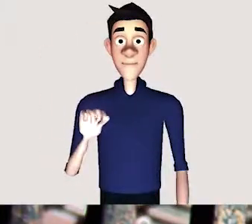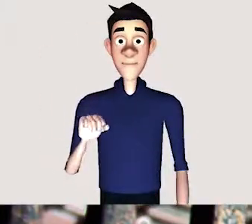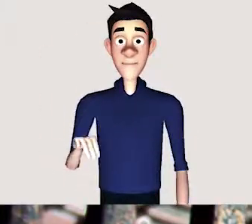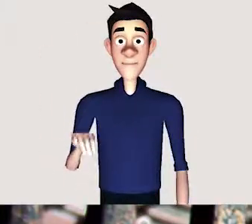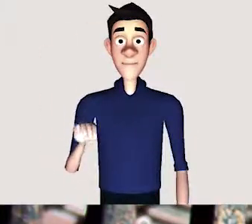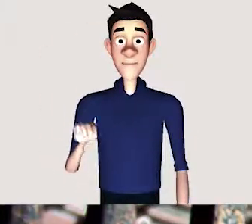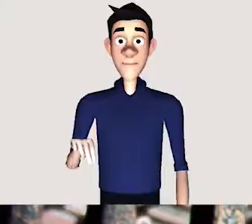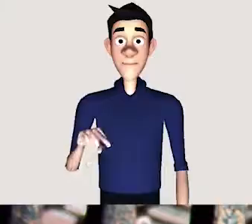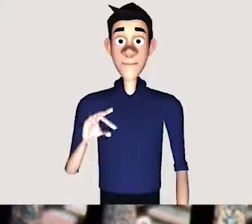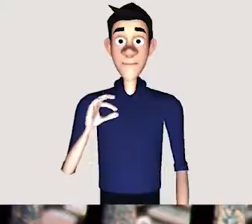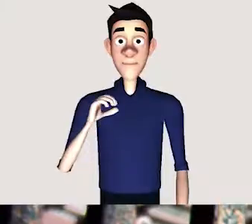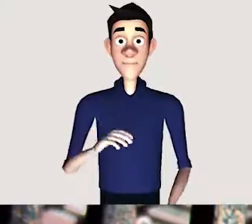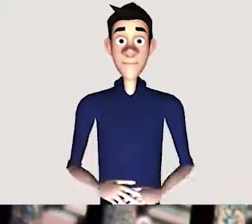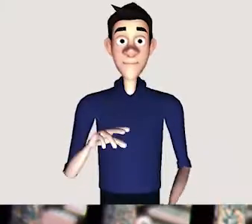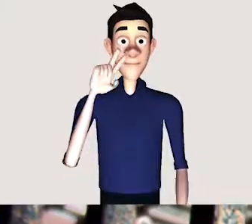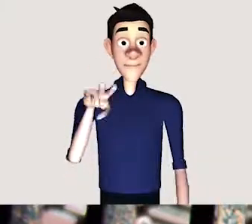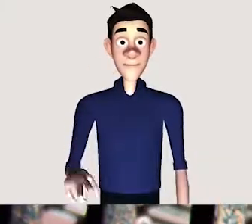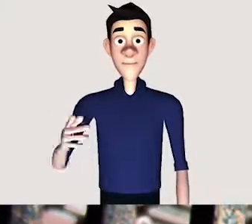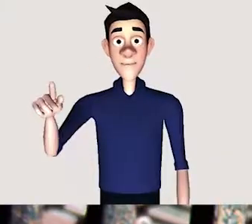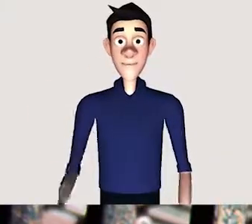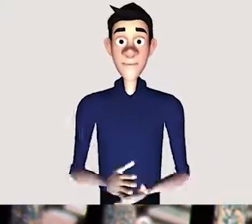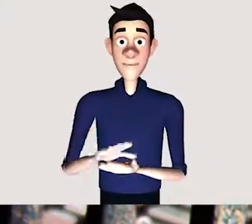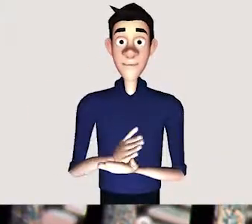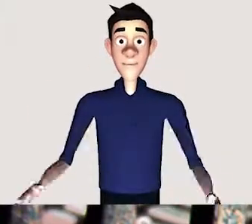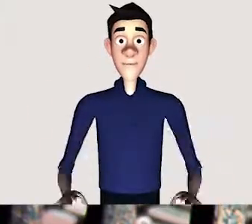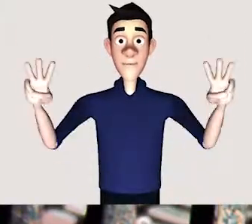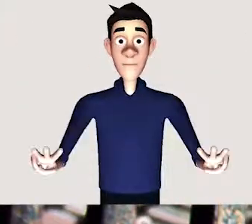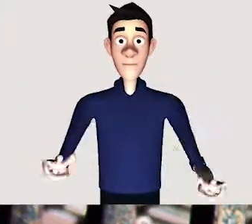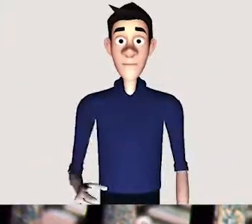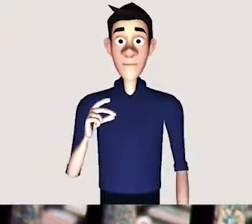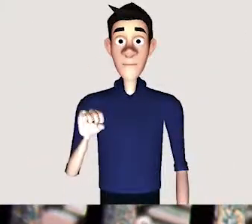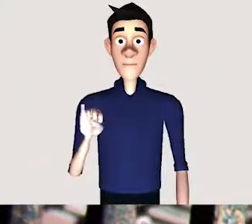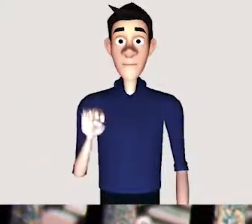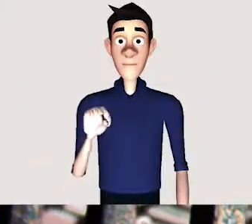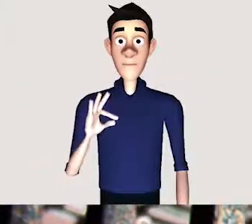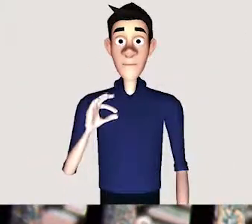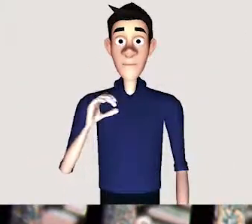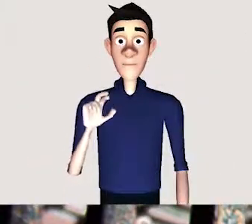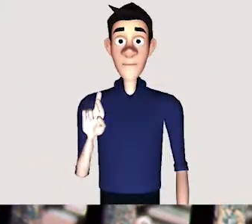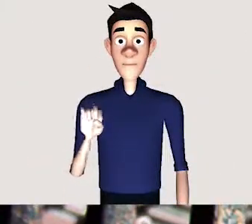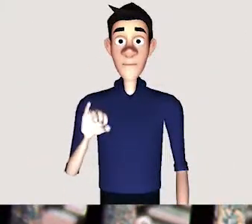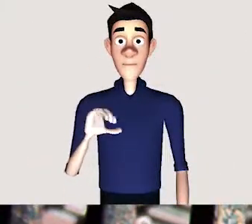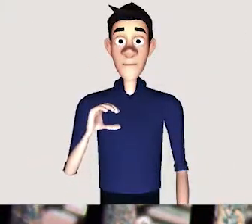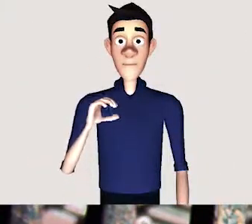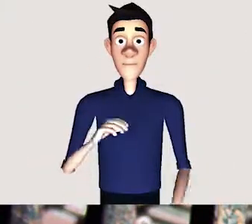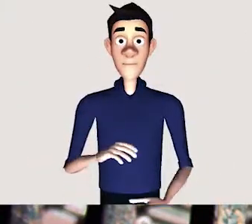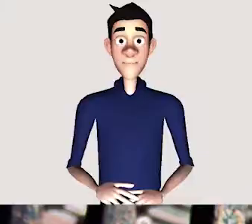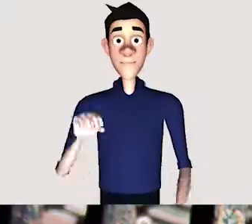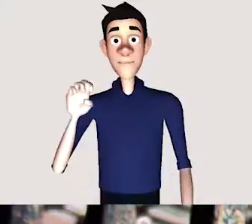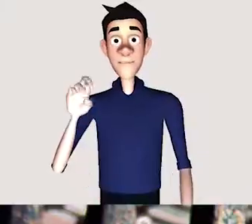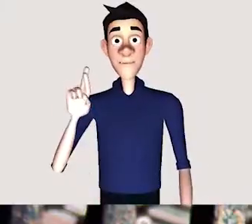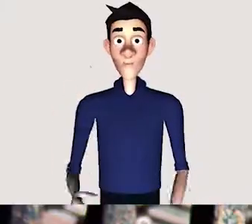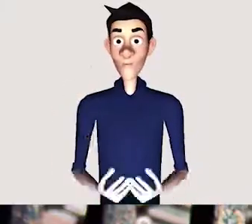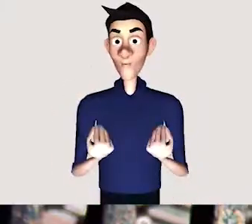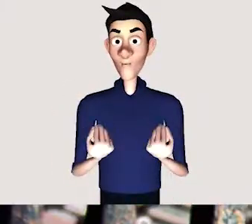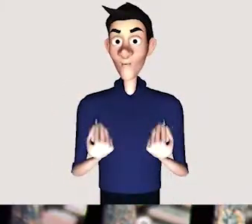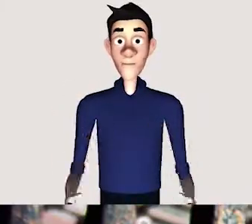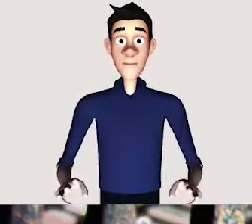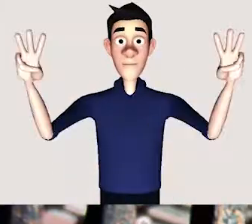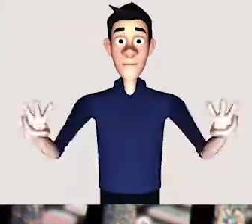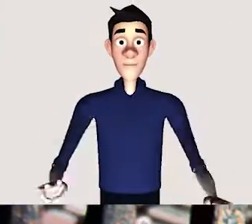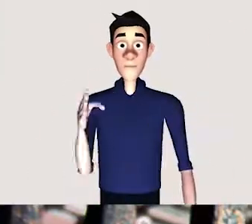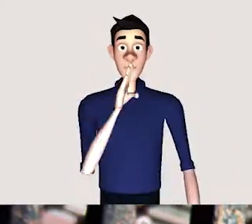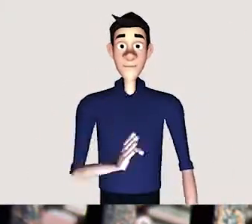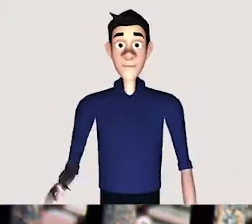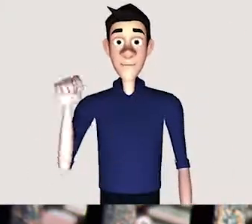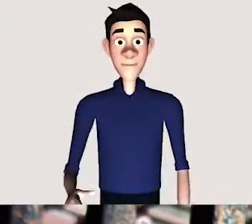em evidência determinadas memórias, quanto vão servir para a produção de esquecimentos e de